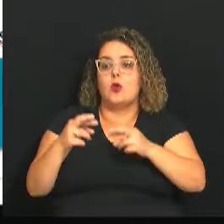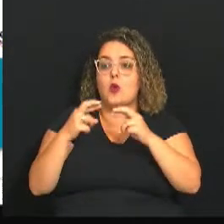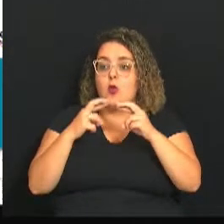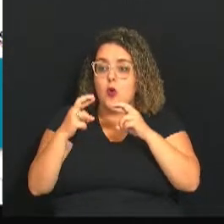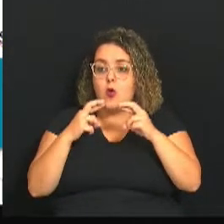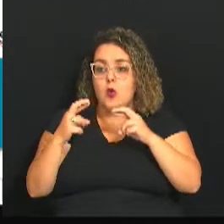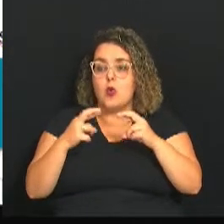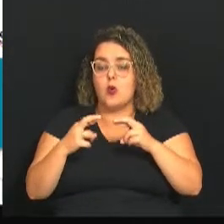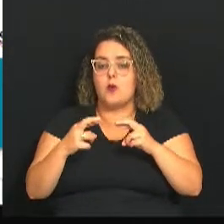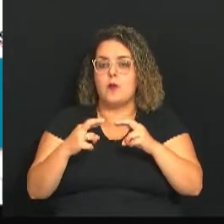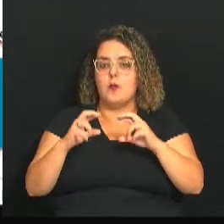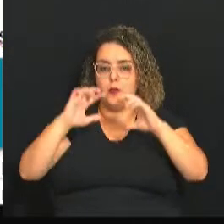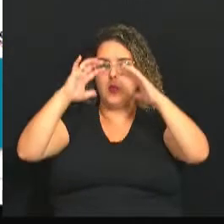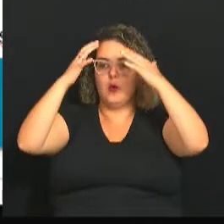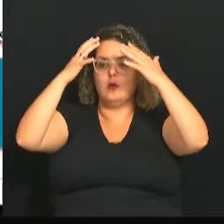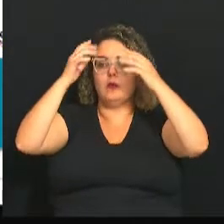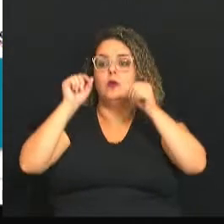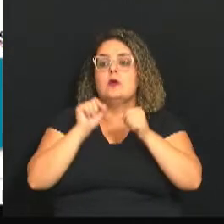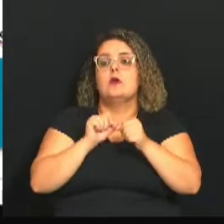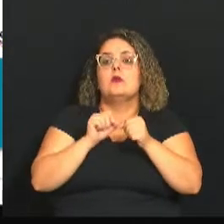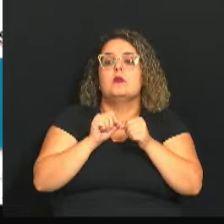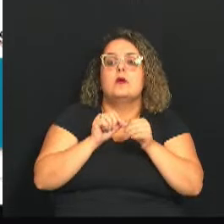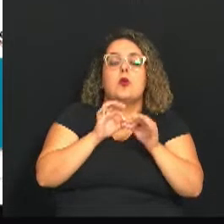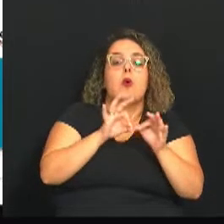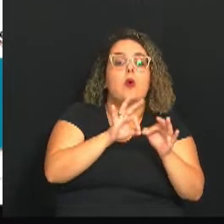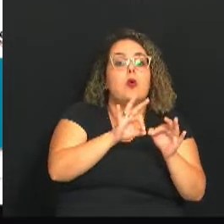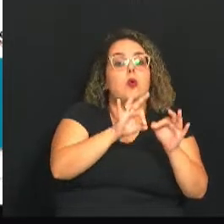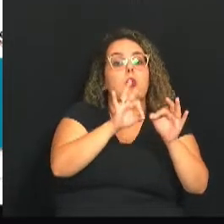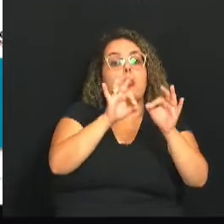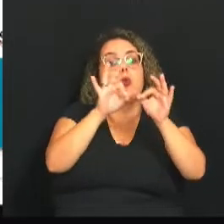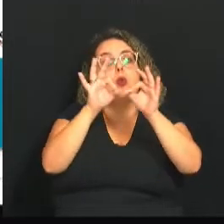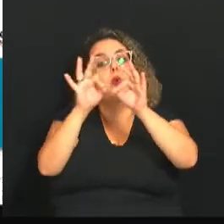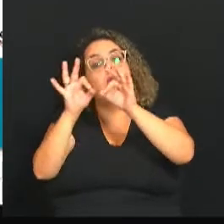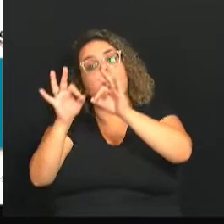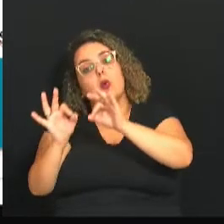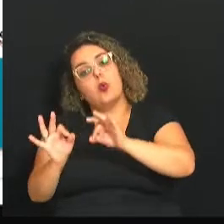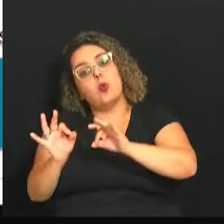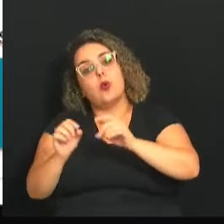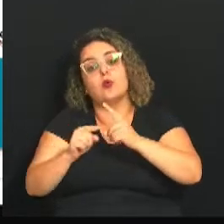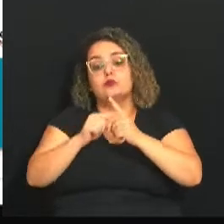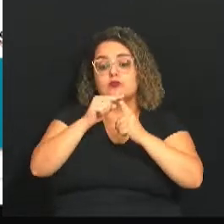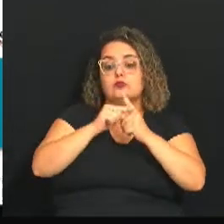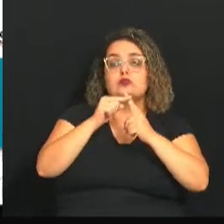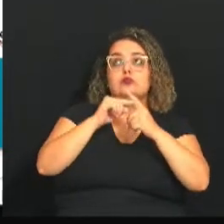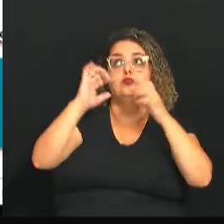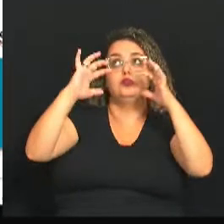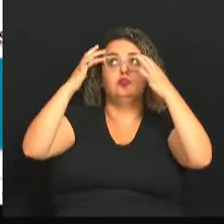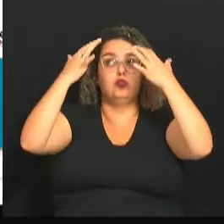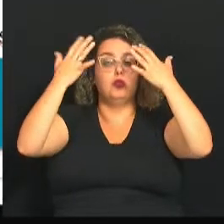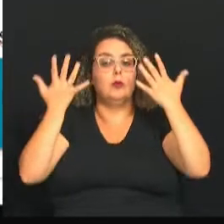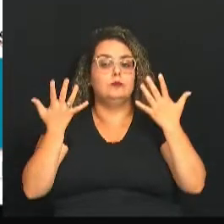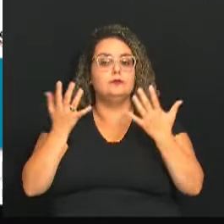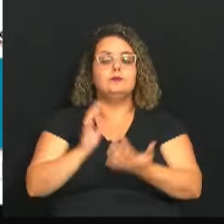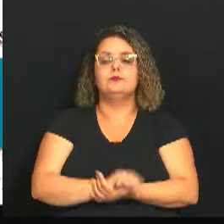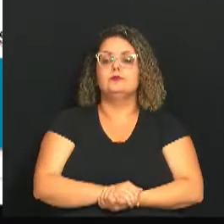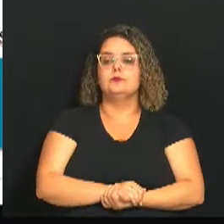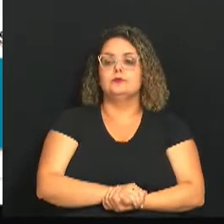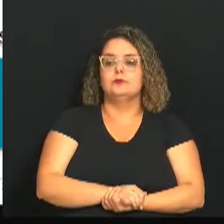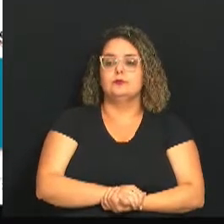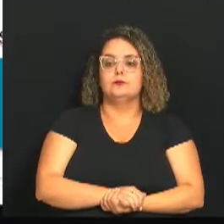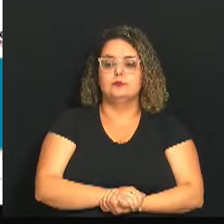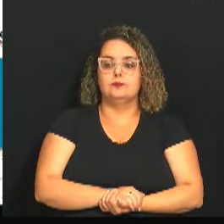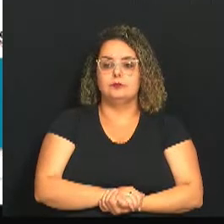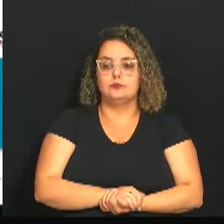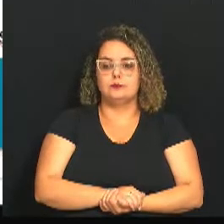monitoramento meteorológico, ele permite, então, fazer um acompanhamento da previsão, né, verificar a previsão e a